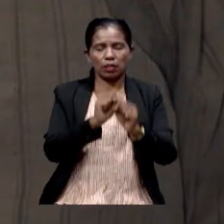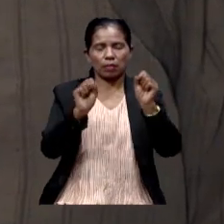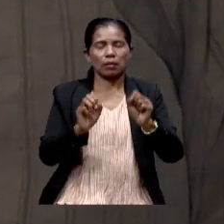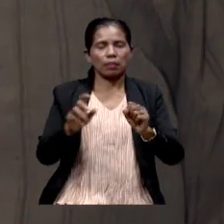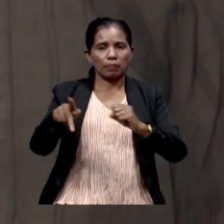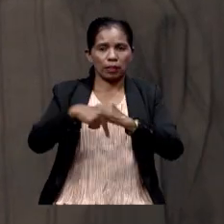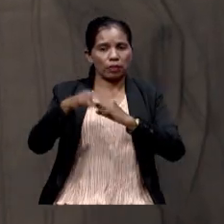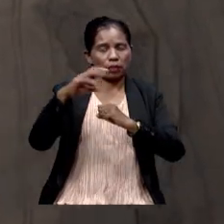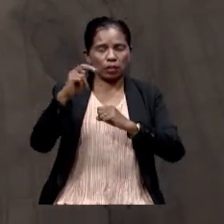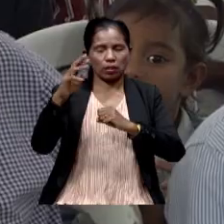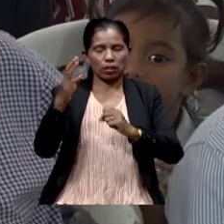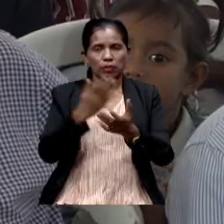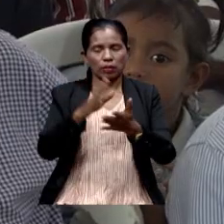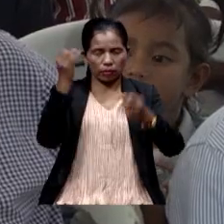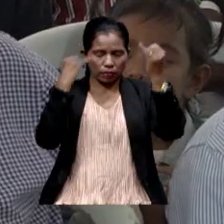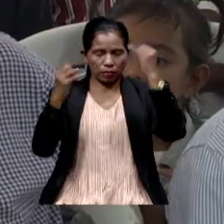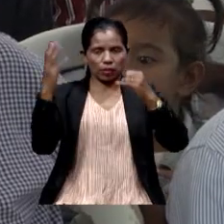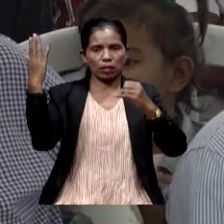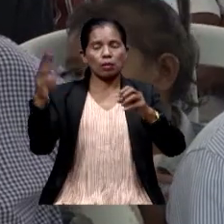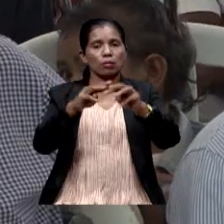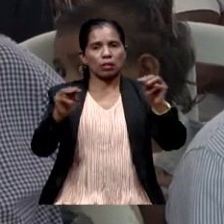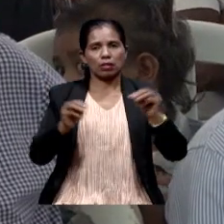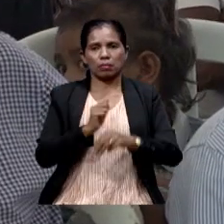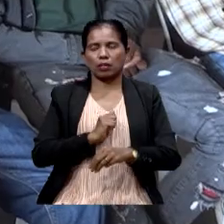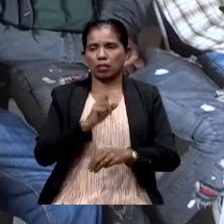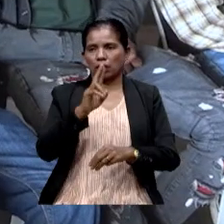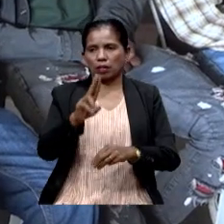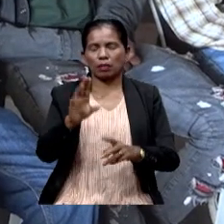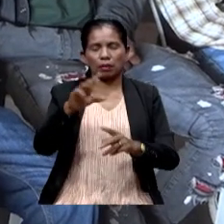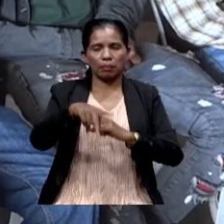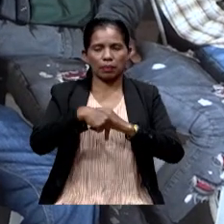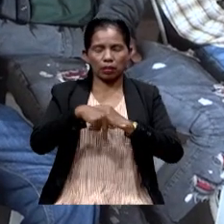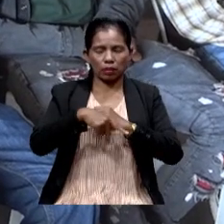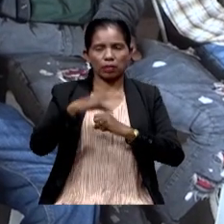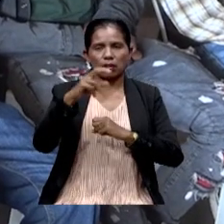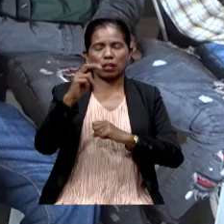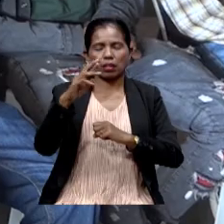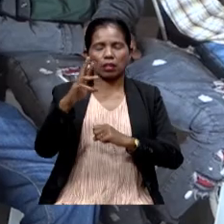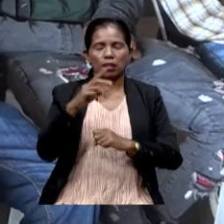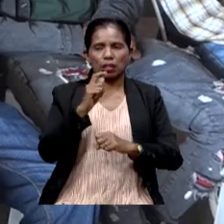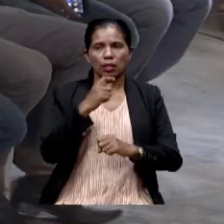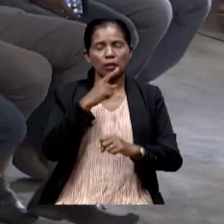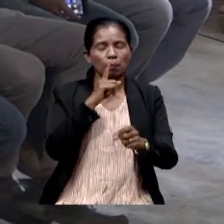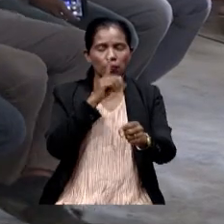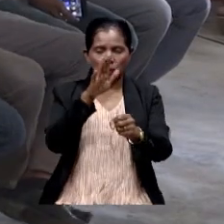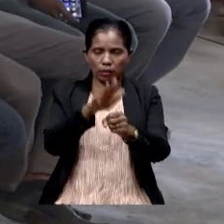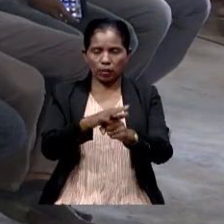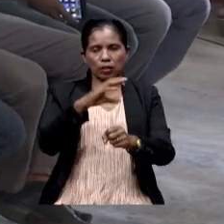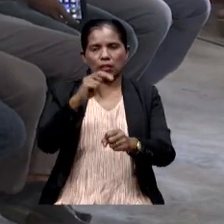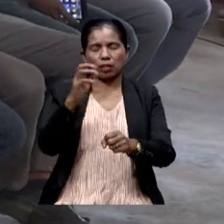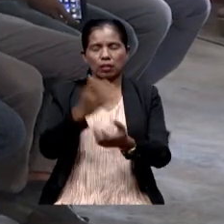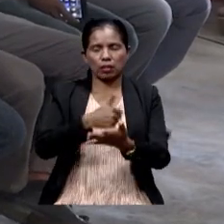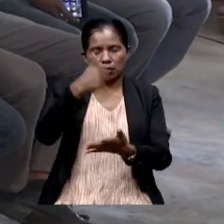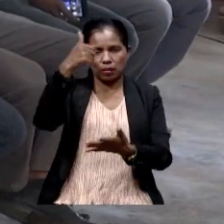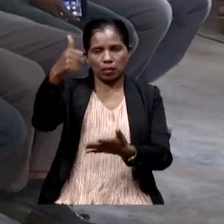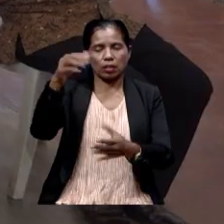halomos consolidação e posto remisiu município Leo coordenador partido CNRT posto administrativo remisiu promete CNRT se hetan vitória e